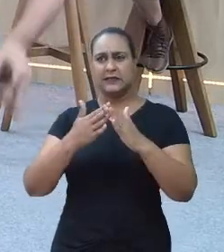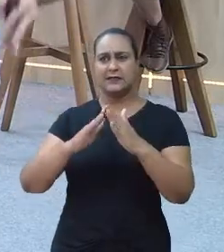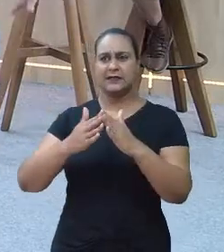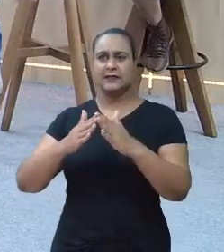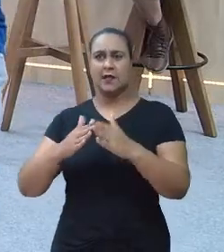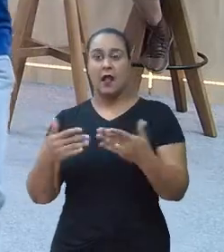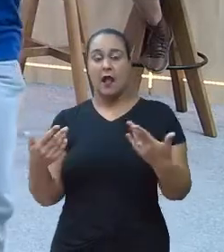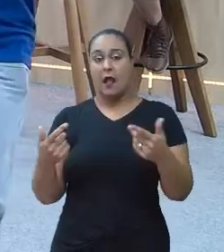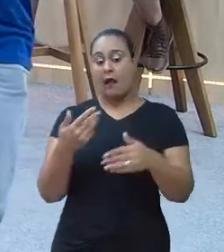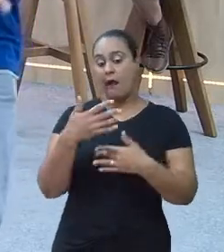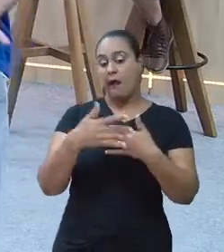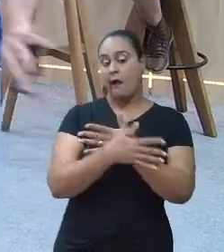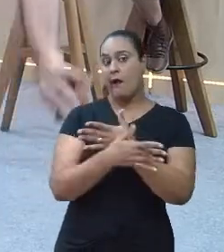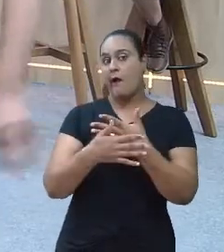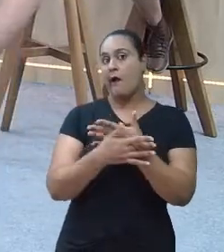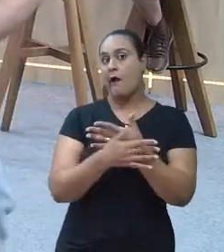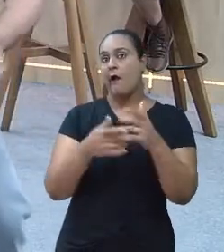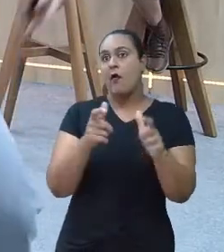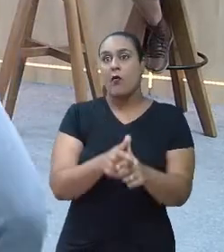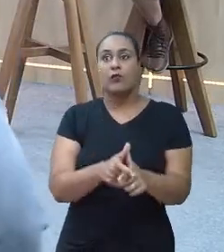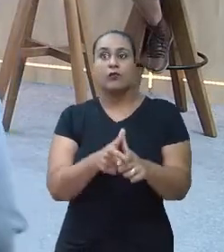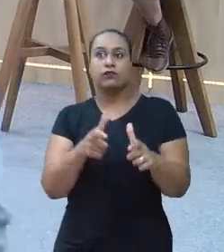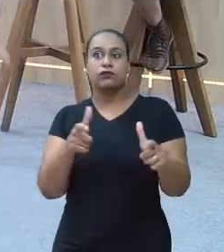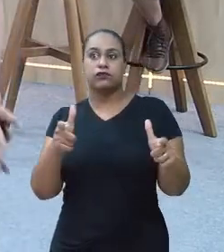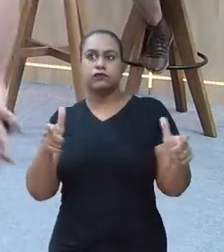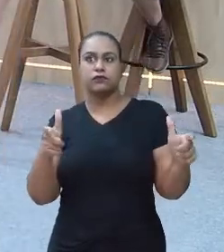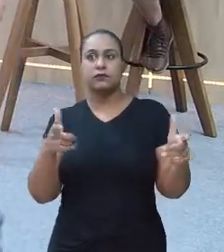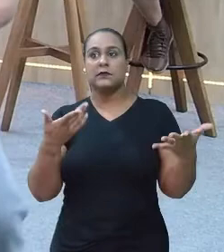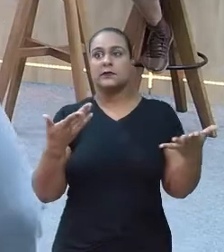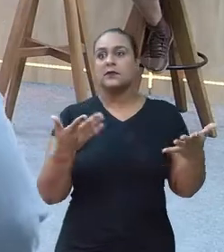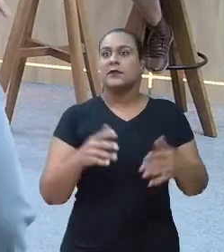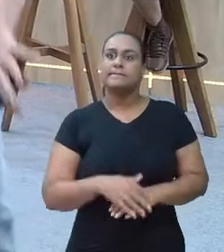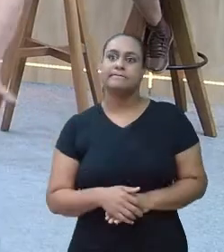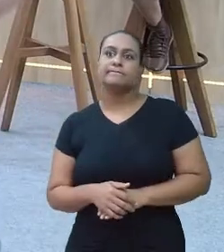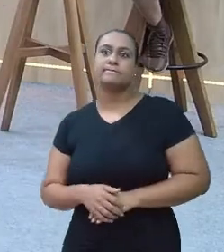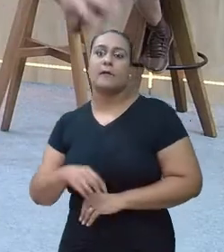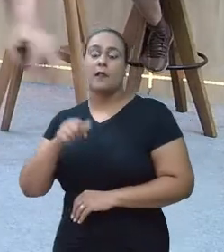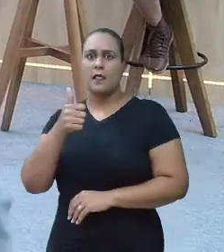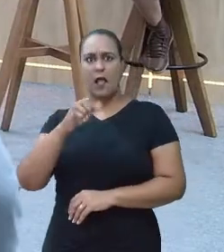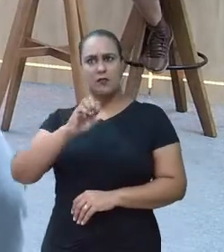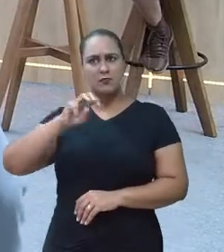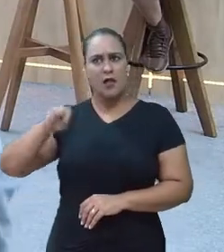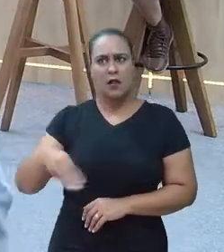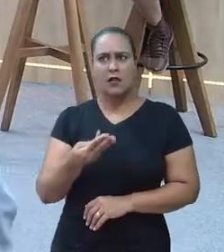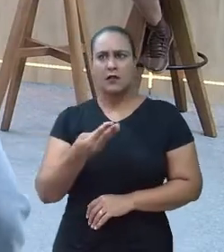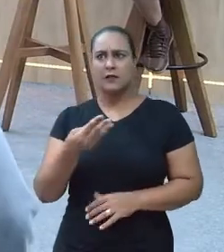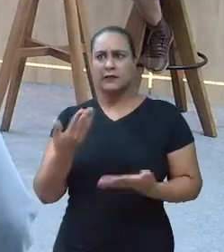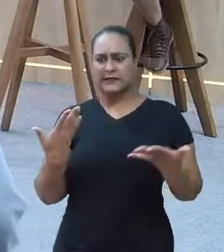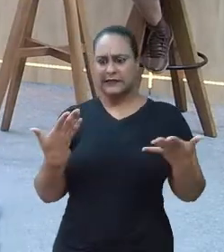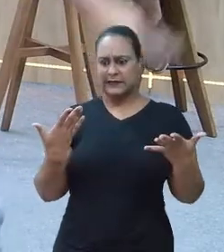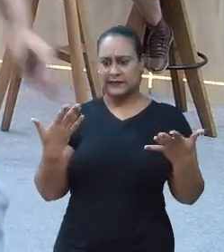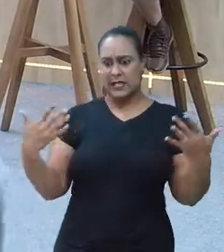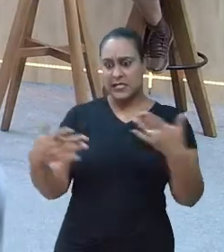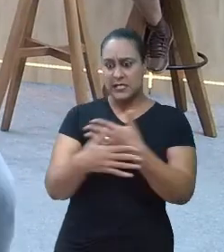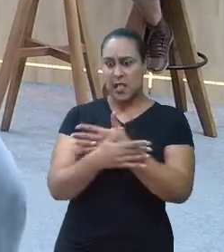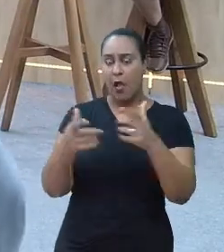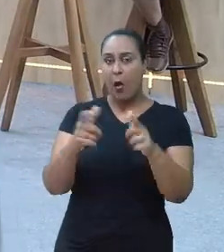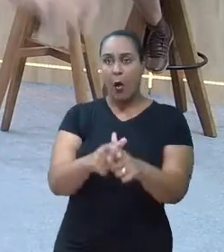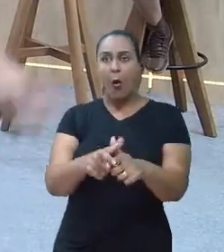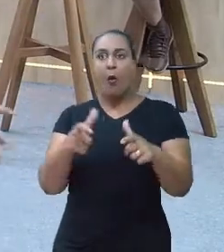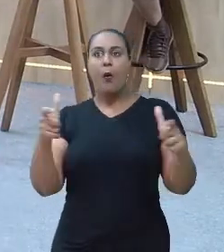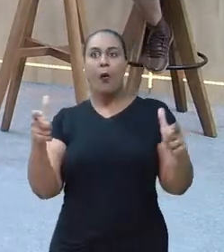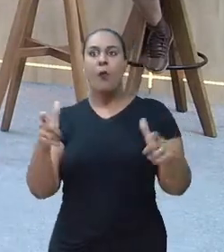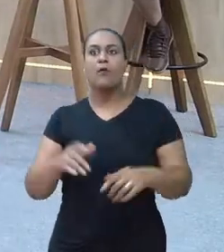As cidades vão crescendo com gente de toda idade, passando de 10 milhões, formando as megacidades. Dentro